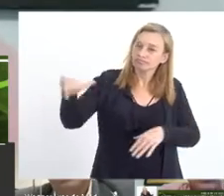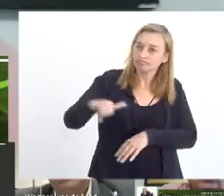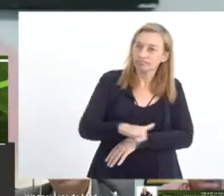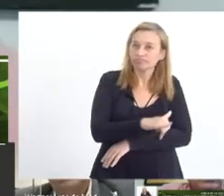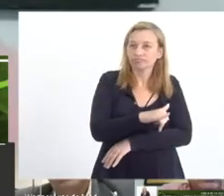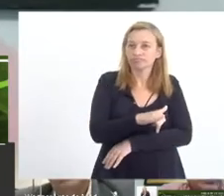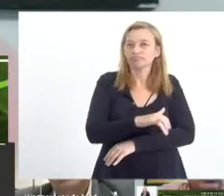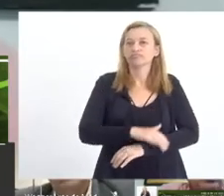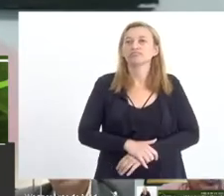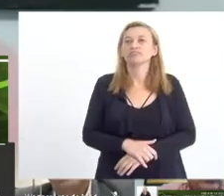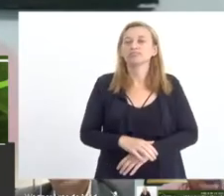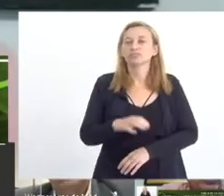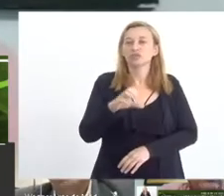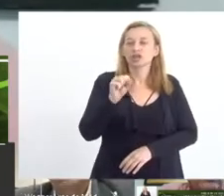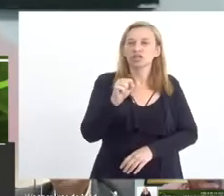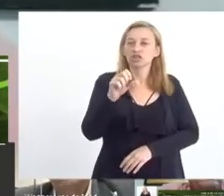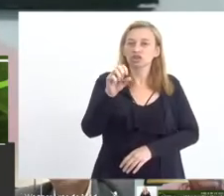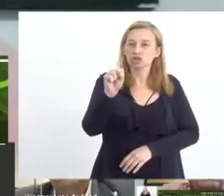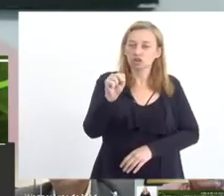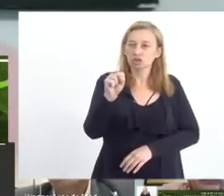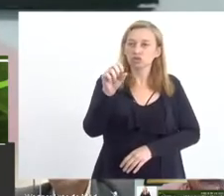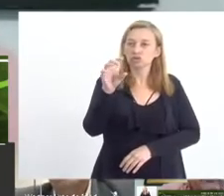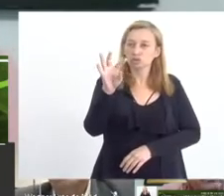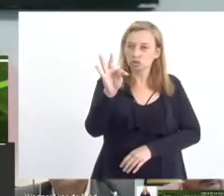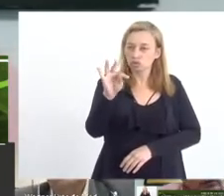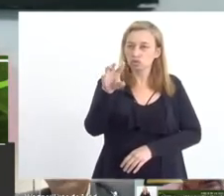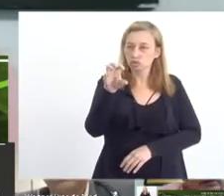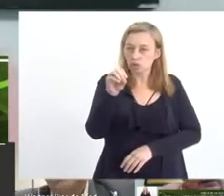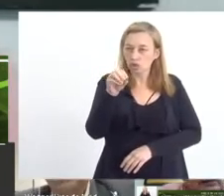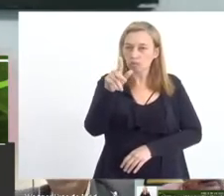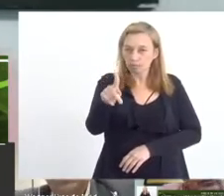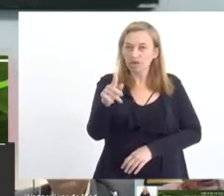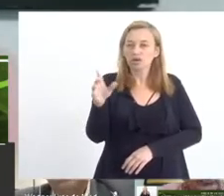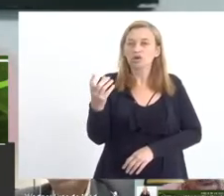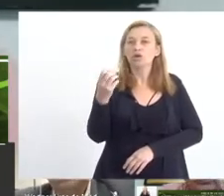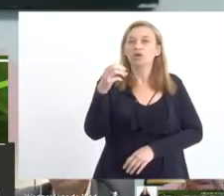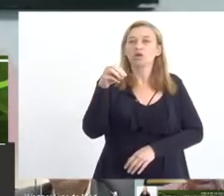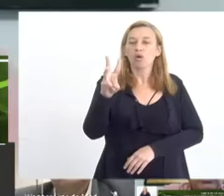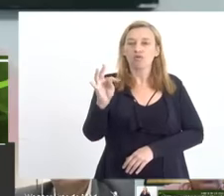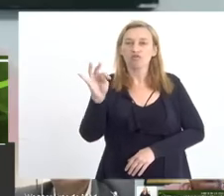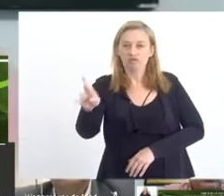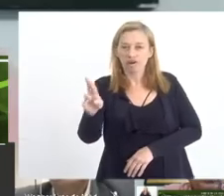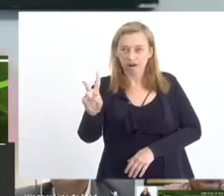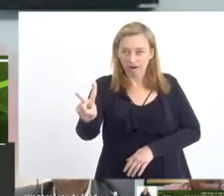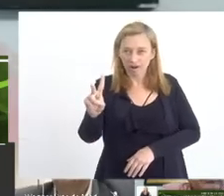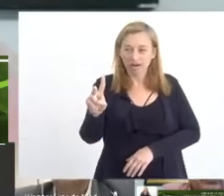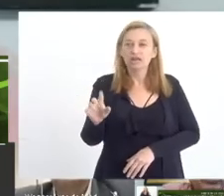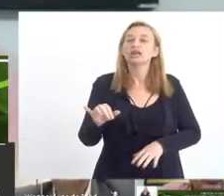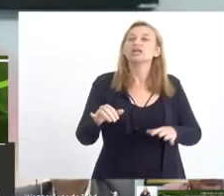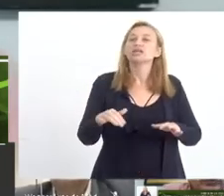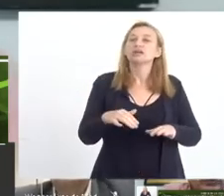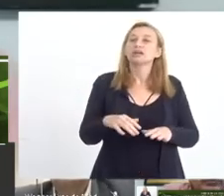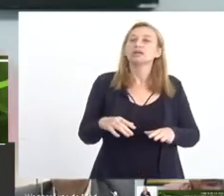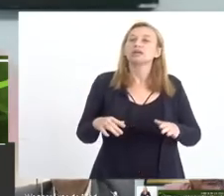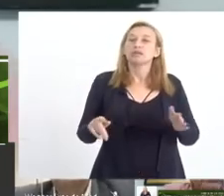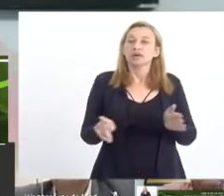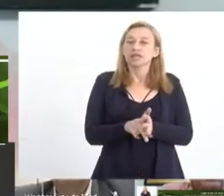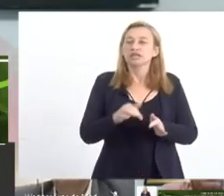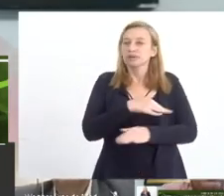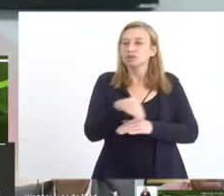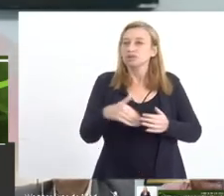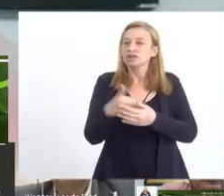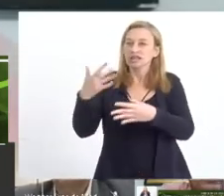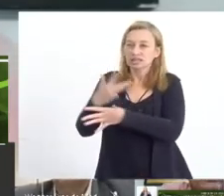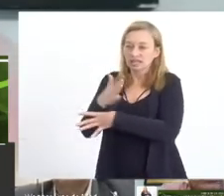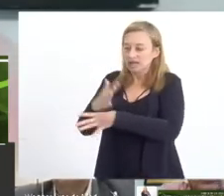na modalidade stopover, né, que serve tanto para a cidade do Rio de Janeiro quanto para as cidades de todo o interior que tem